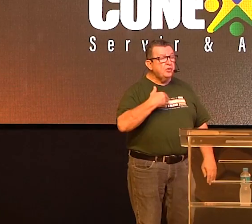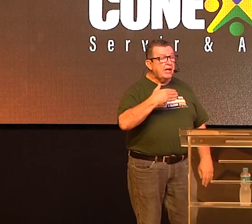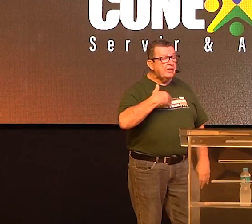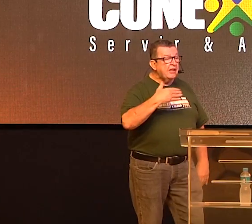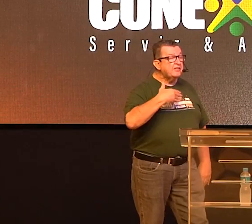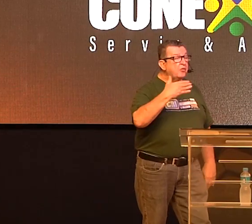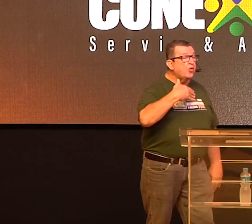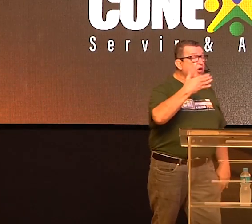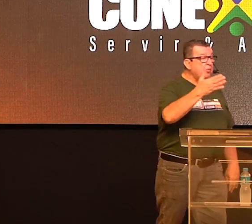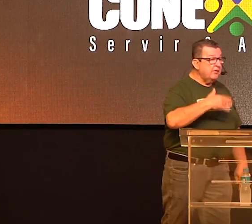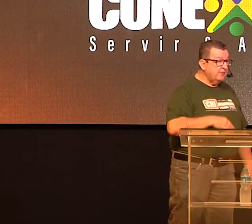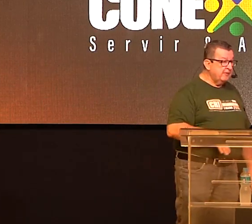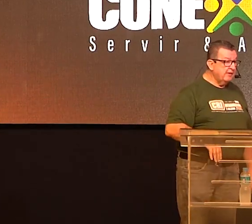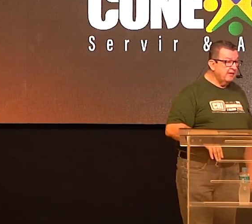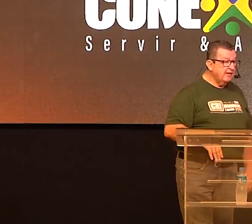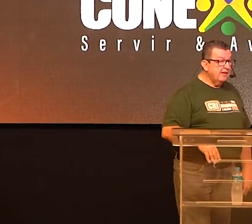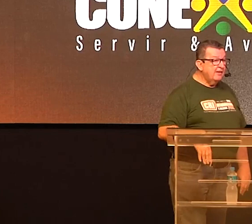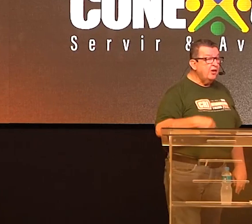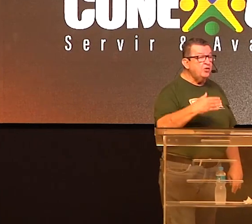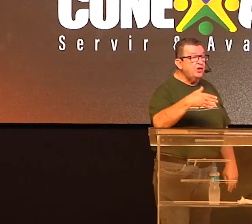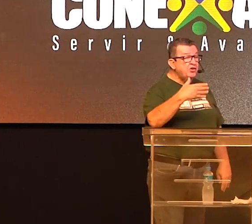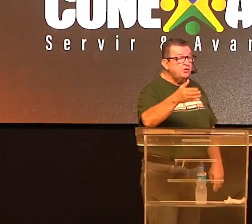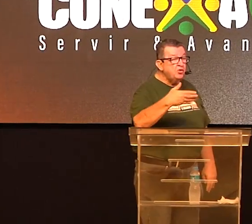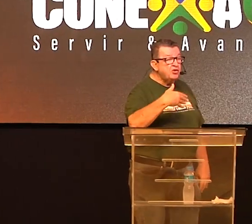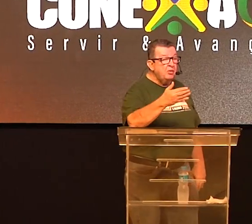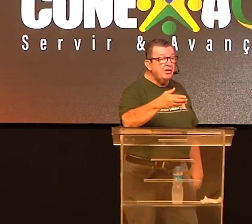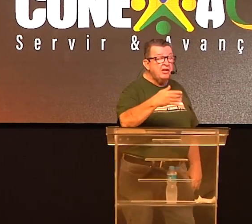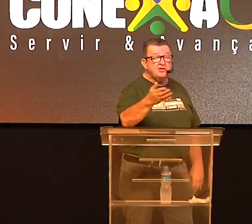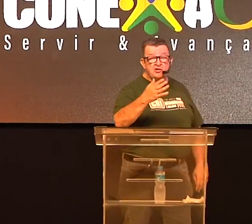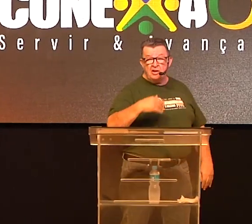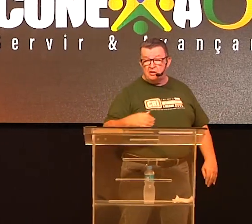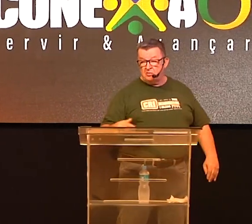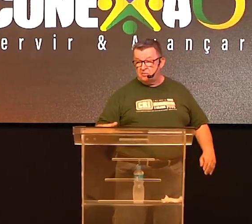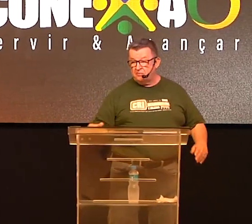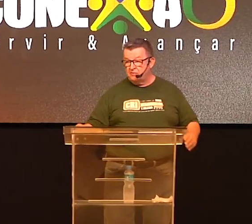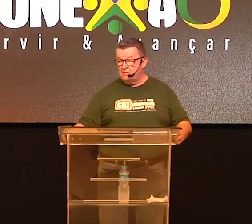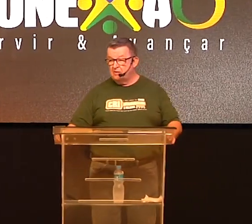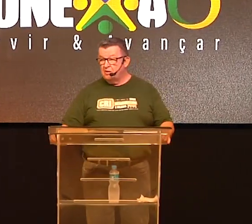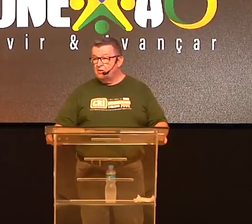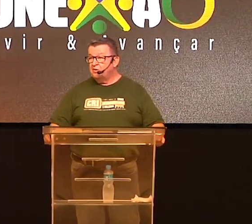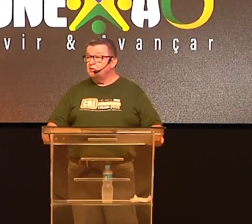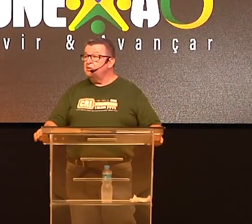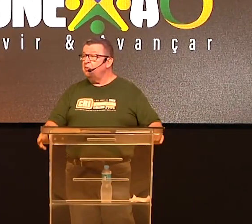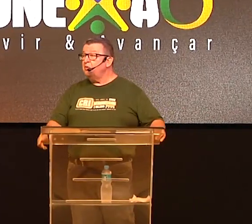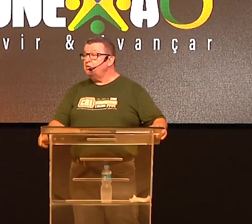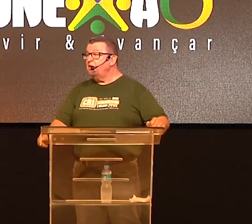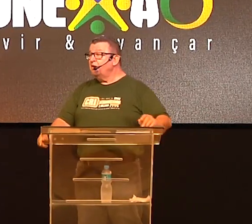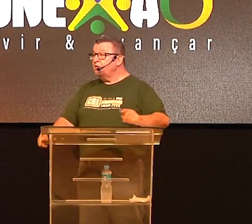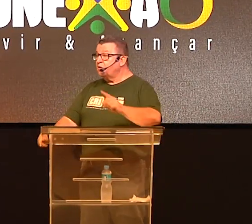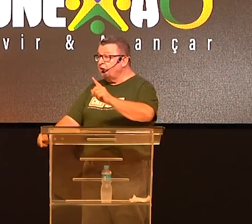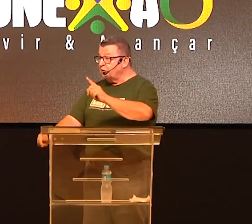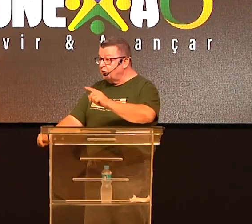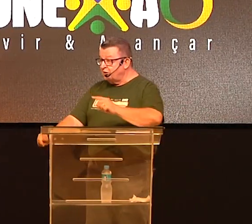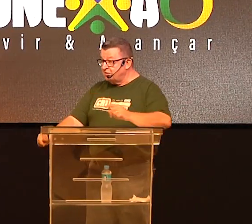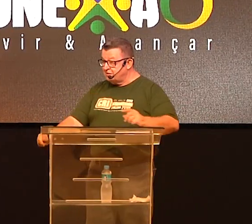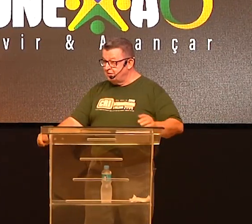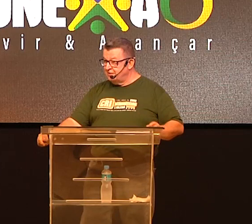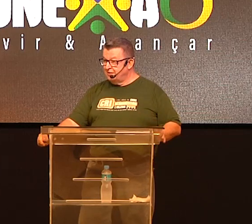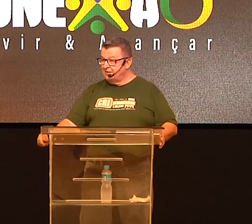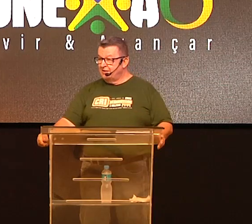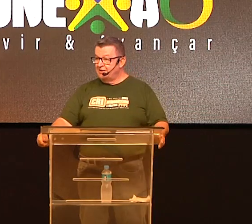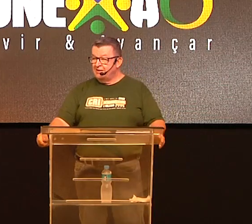Deus nos trata dessa forma. Deus nos chama desse jeito, os meus